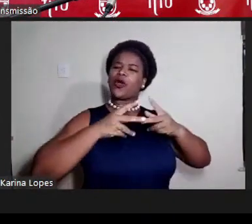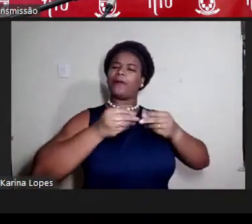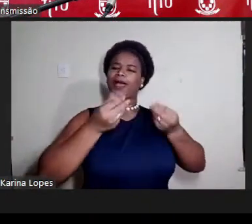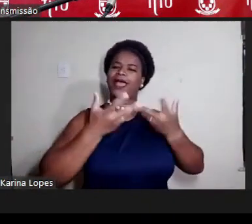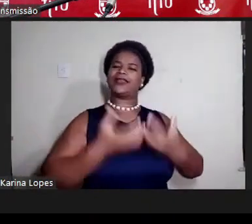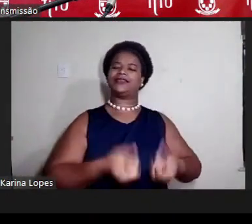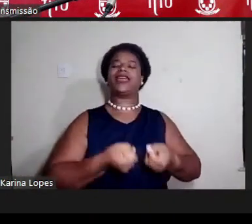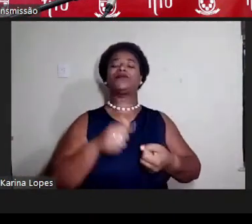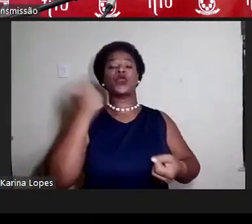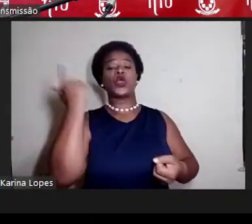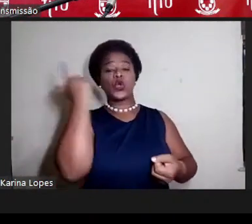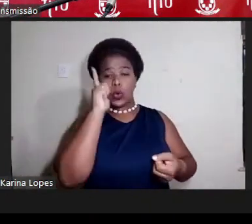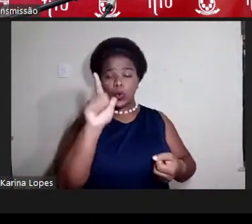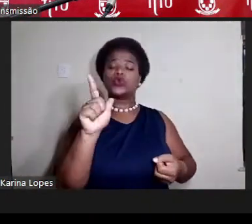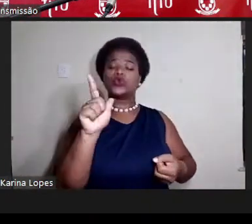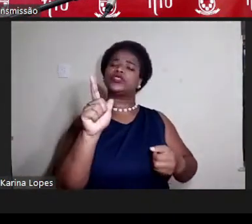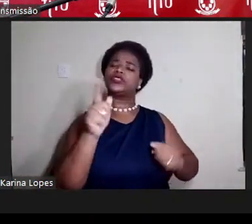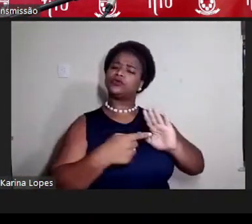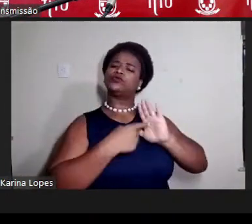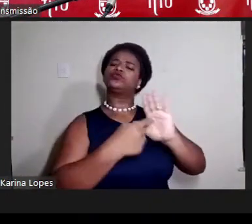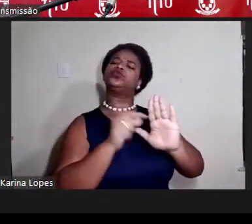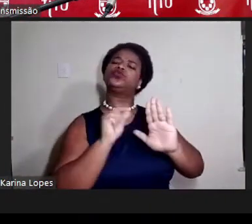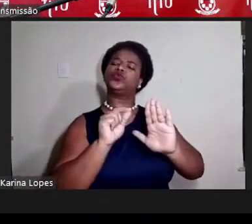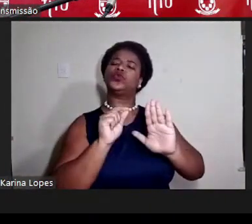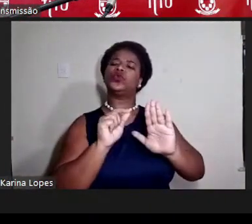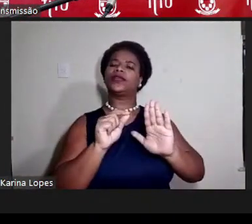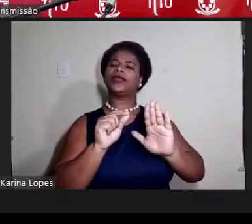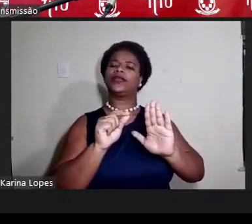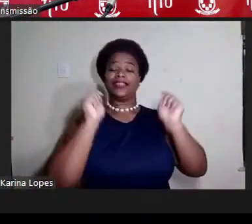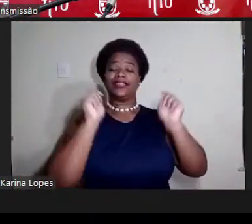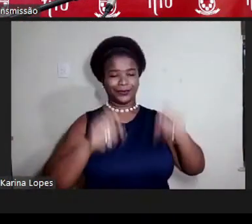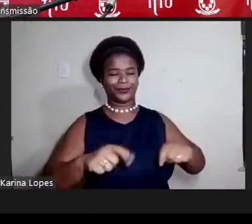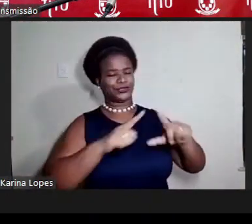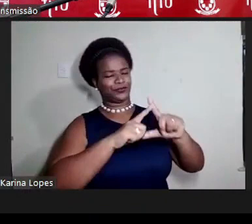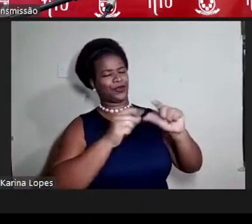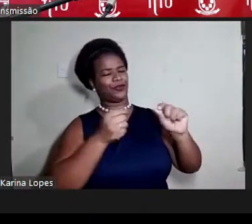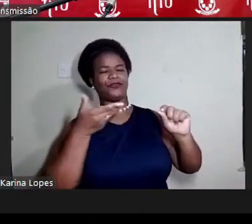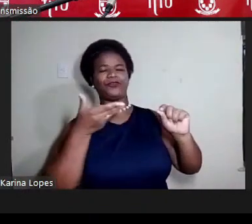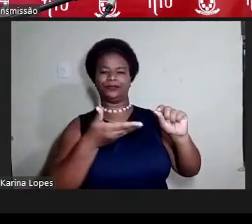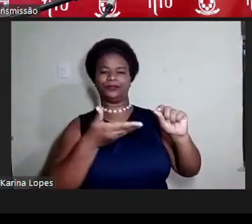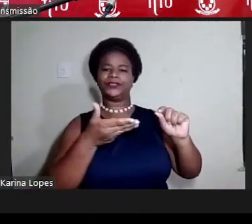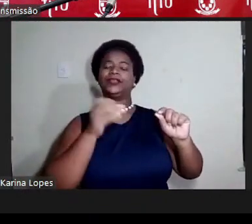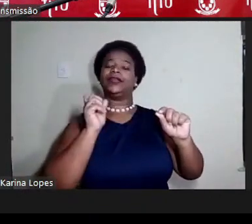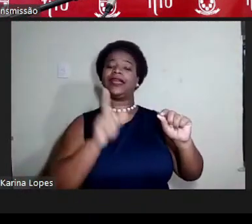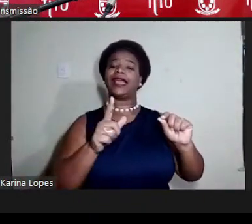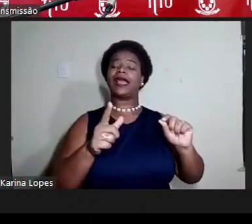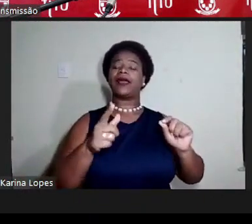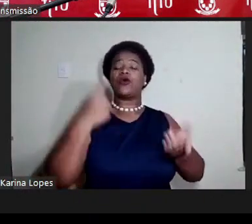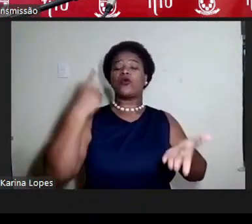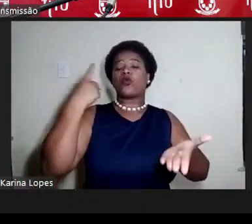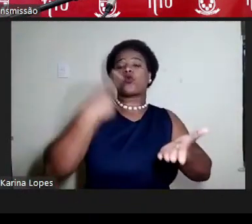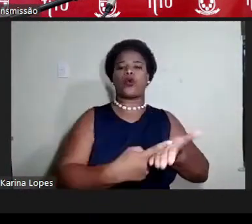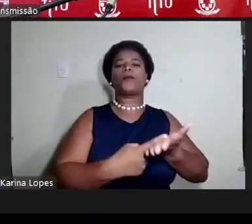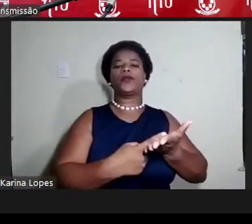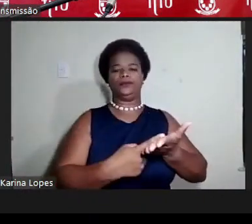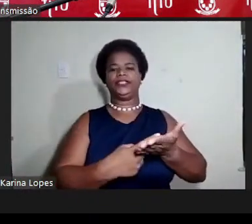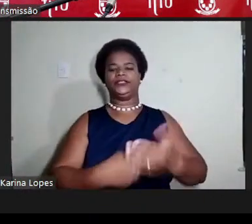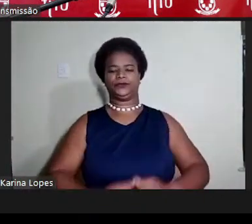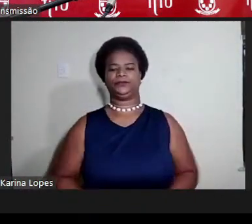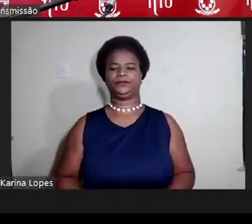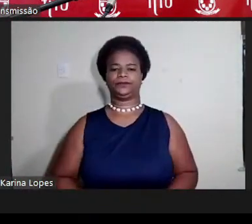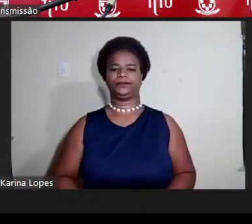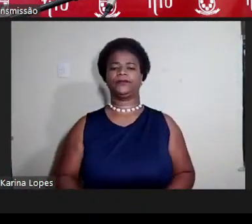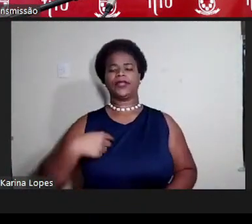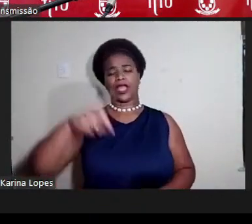conseguiu fazer com que ela realmente fosse um lema a ser adotado. Estou cada dia